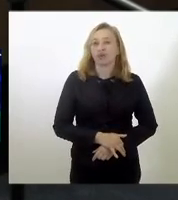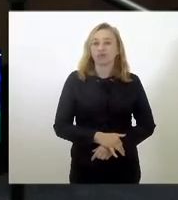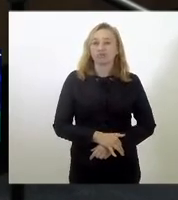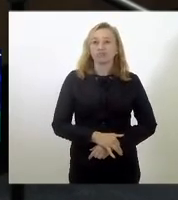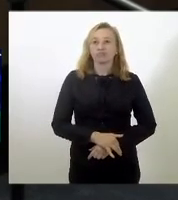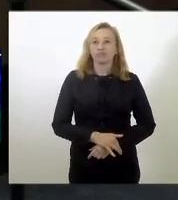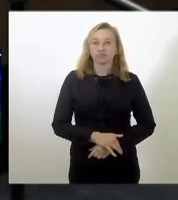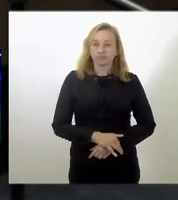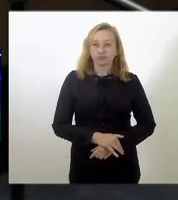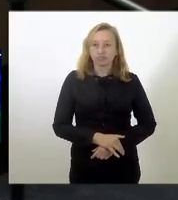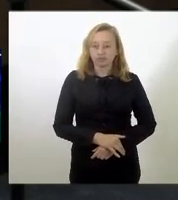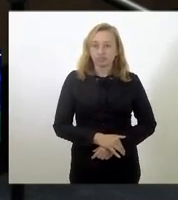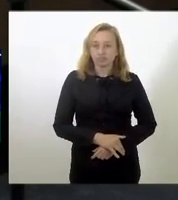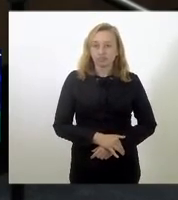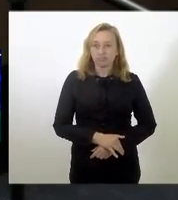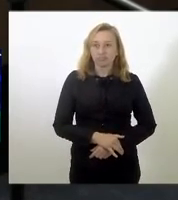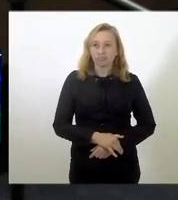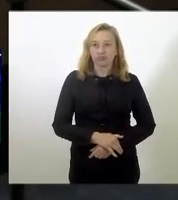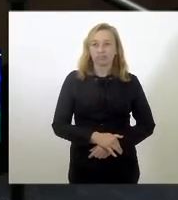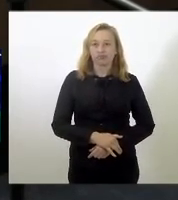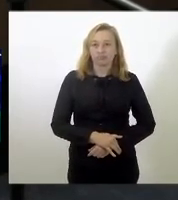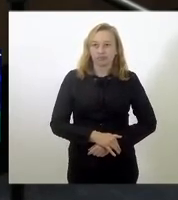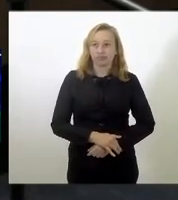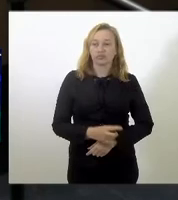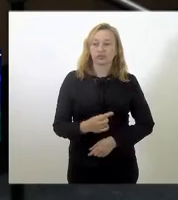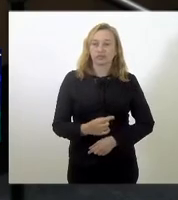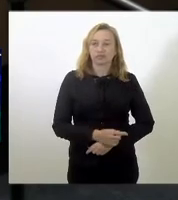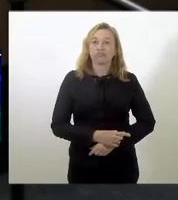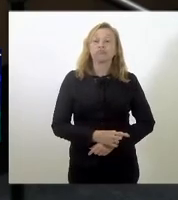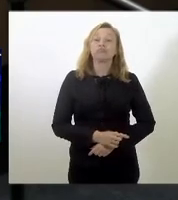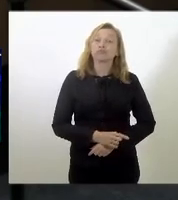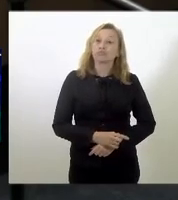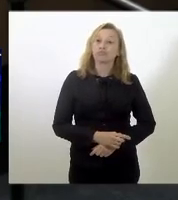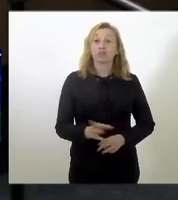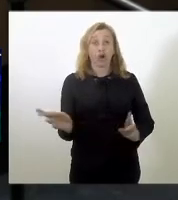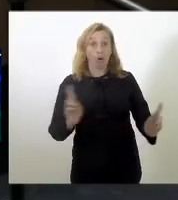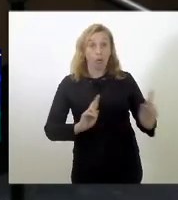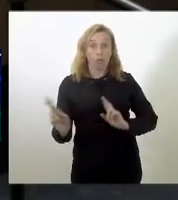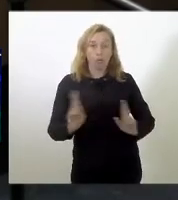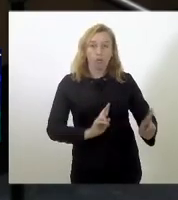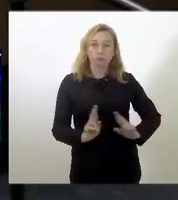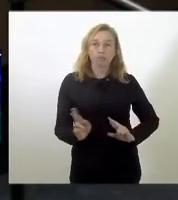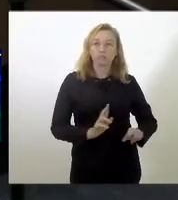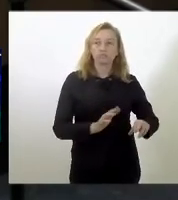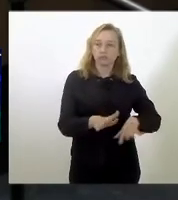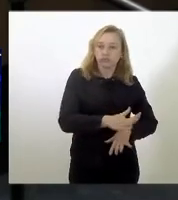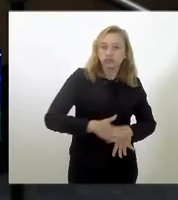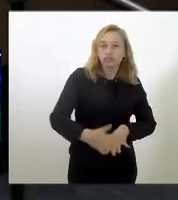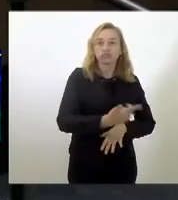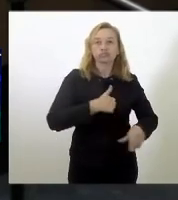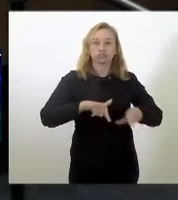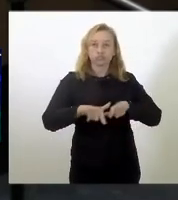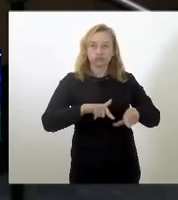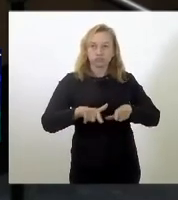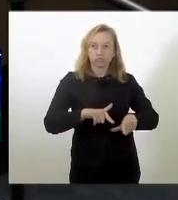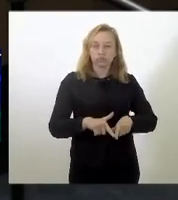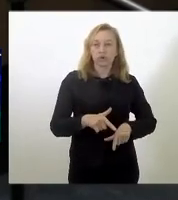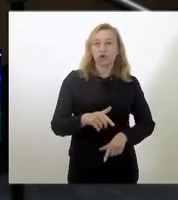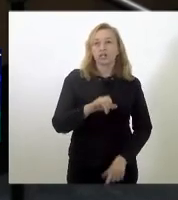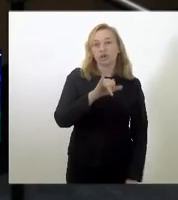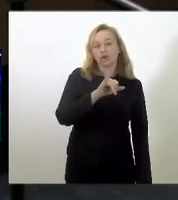condições inadequadas nas nossas comunidades. Em relação ao mercado de trabalho, segundo os dados do IBGE